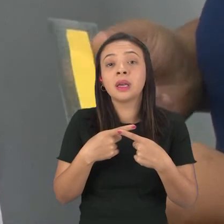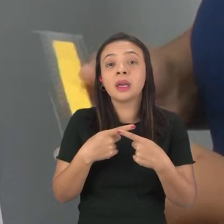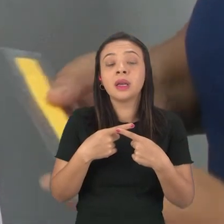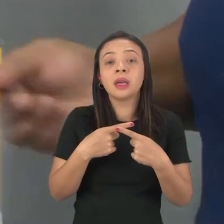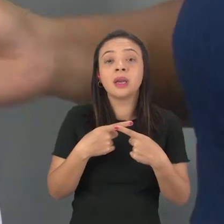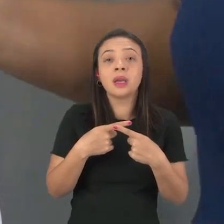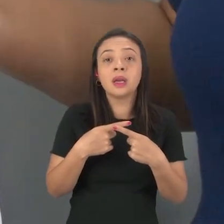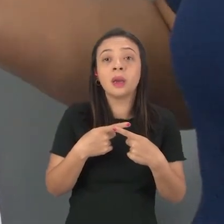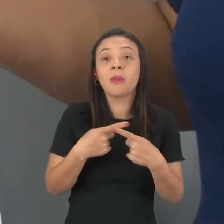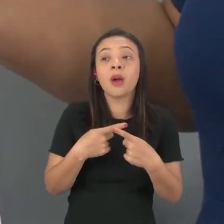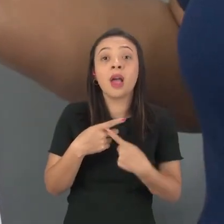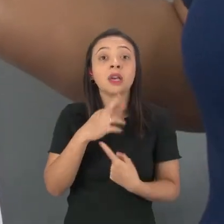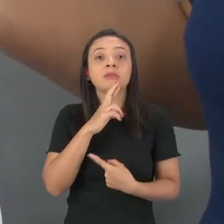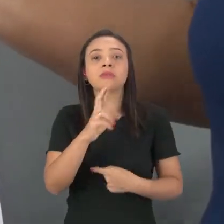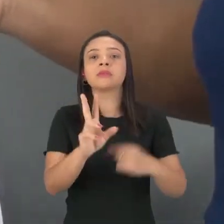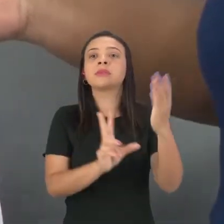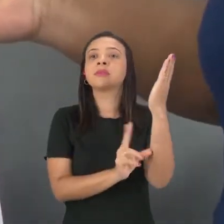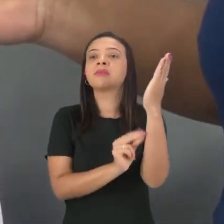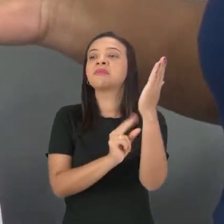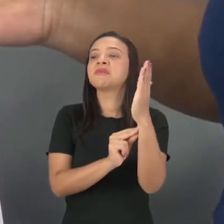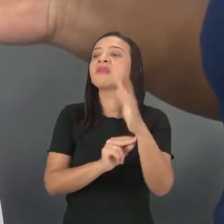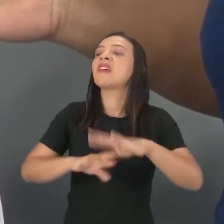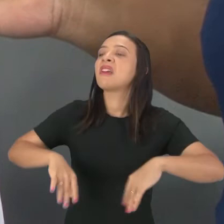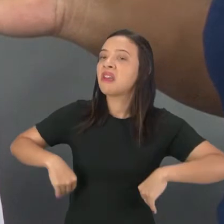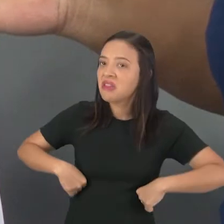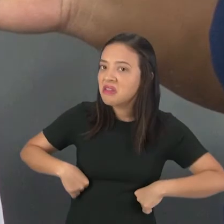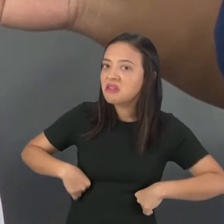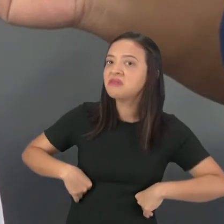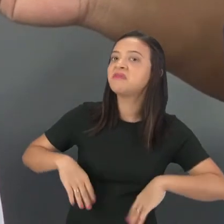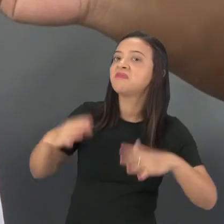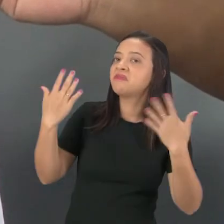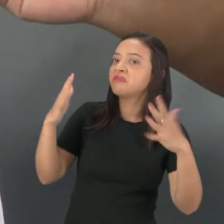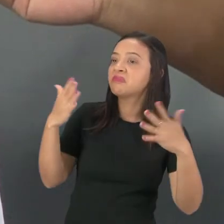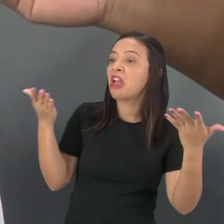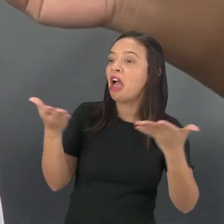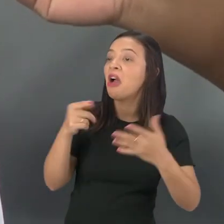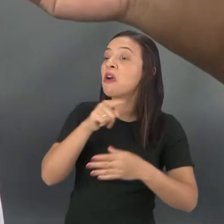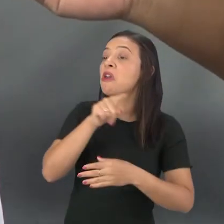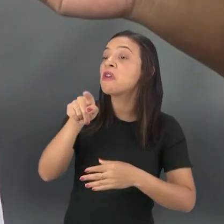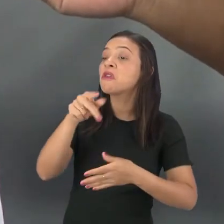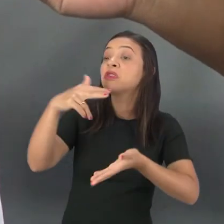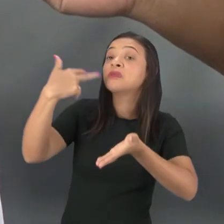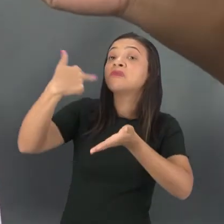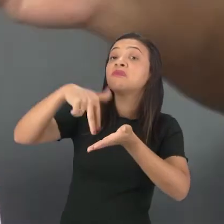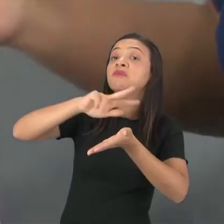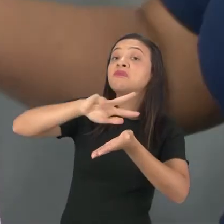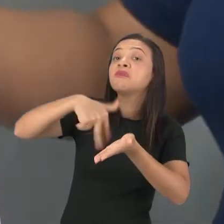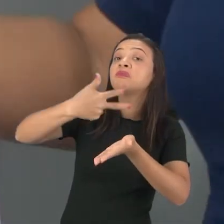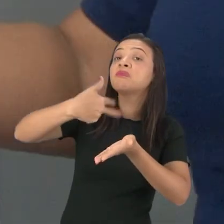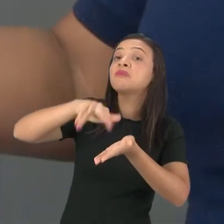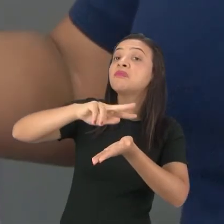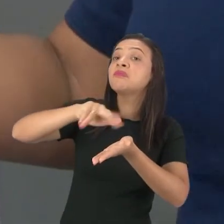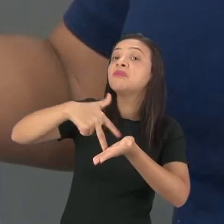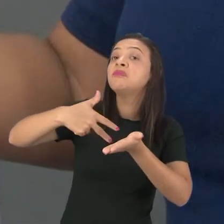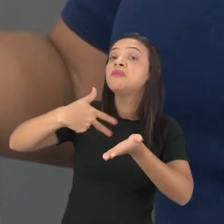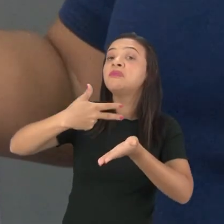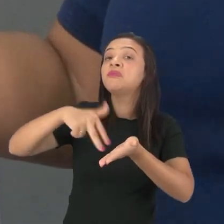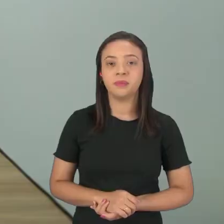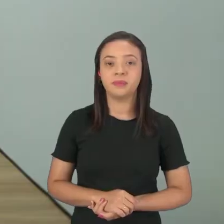coisa agora dance' olha só muito bem pois agora